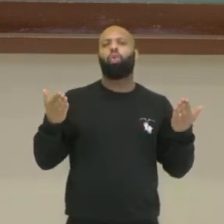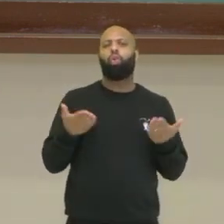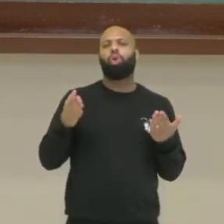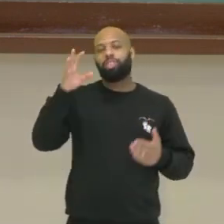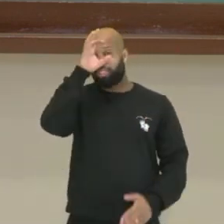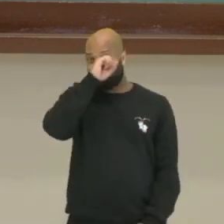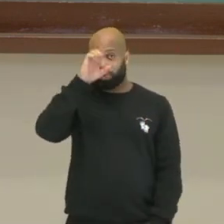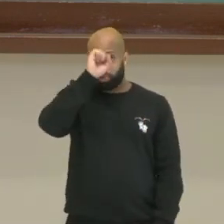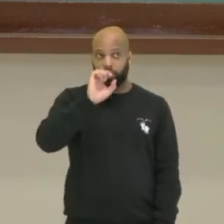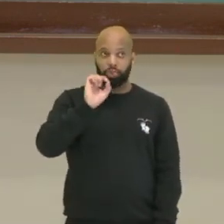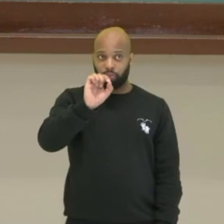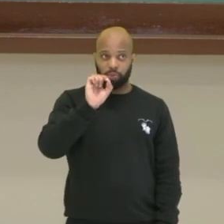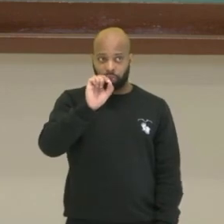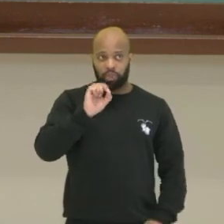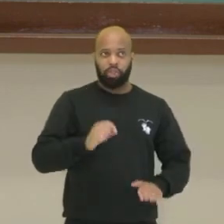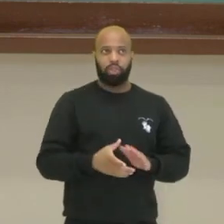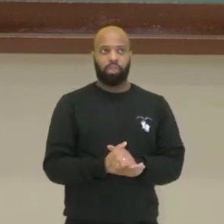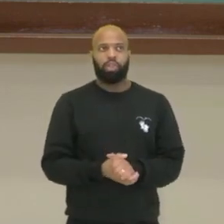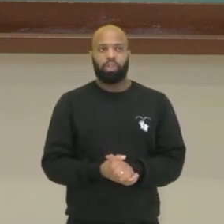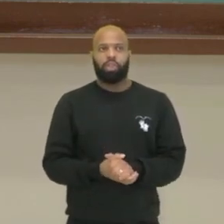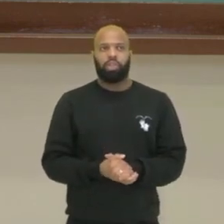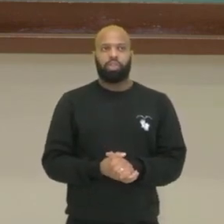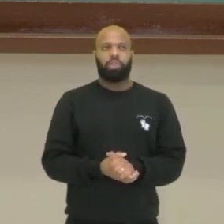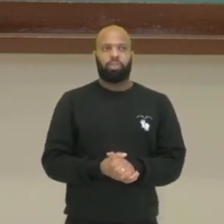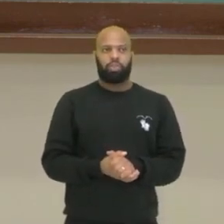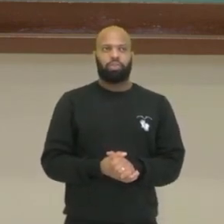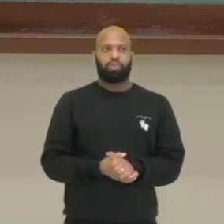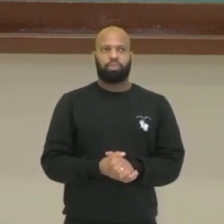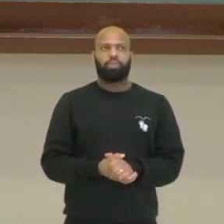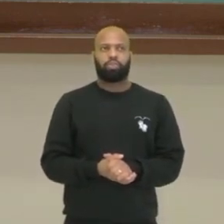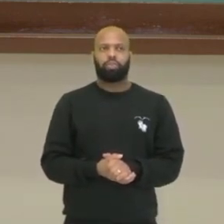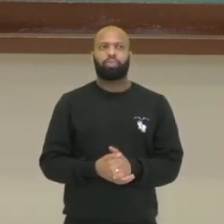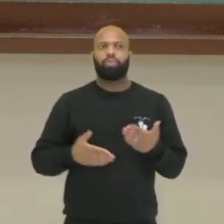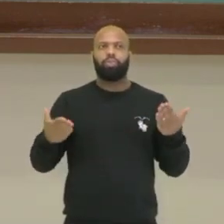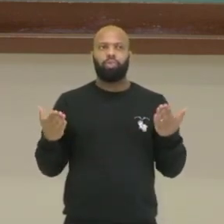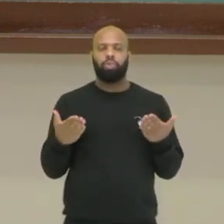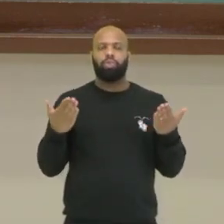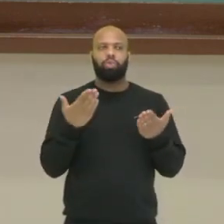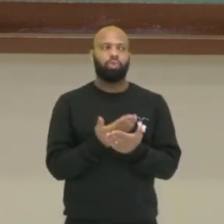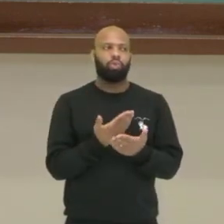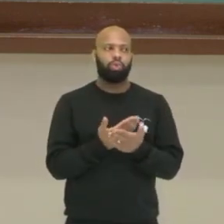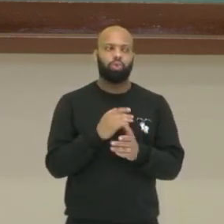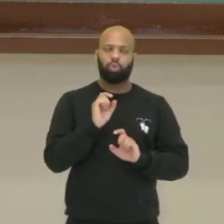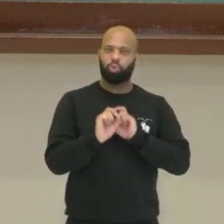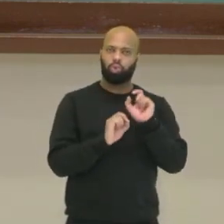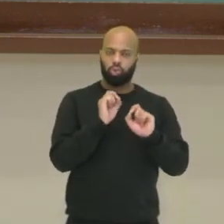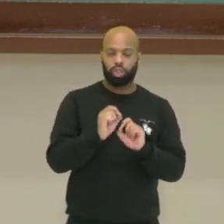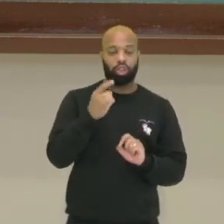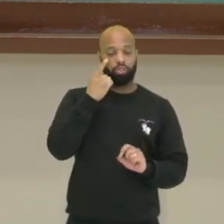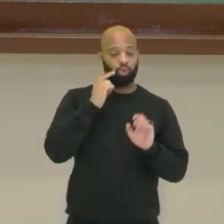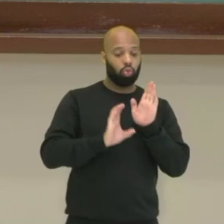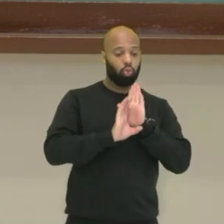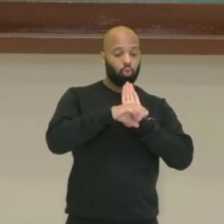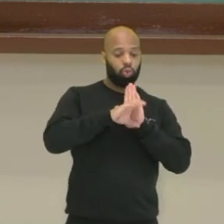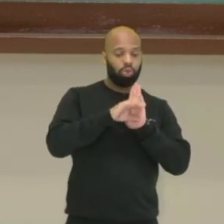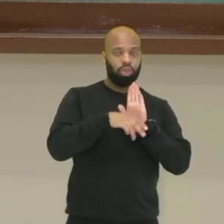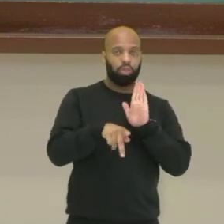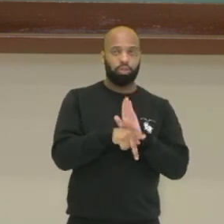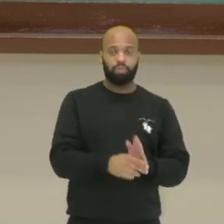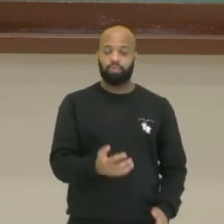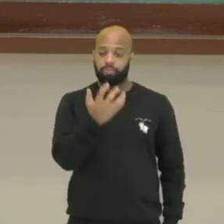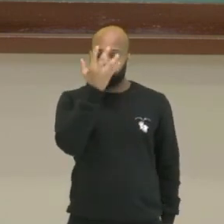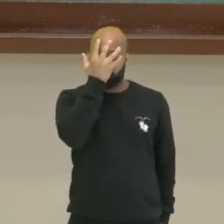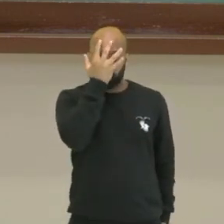Vamos relembrar o que nós estudamos na aula de hoje? Nós vimos a definição de